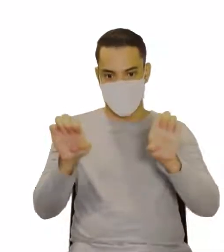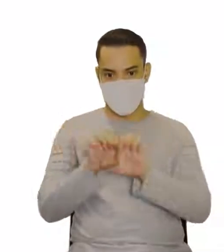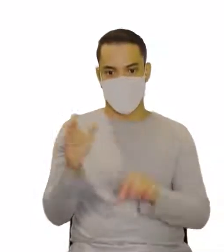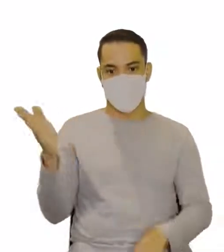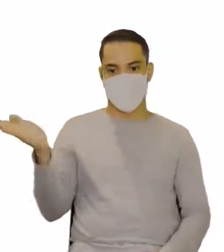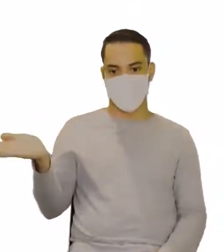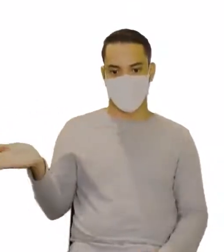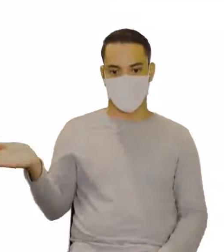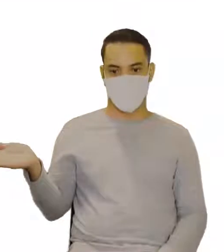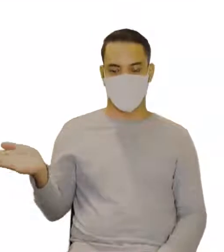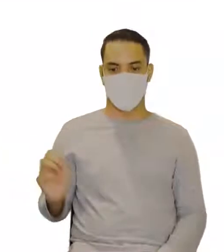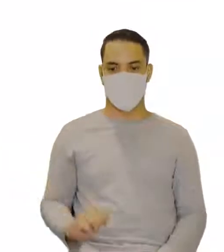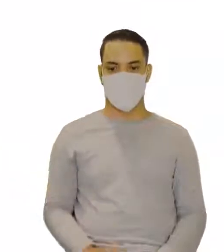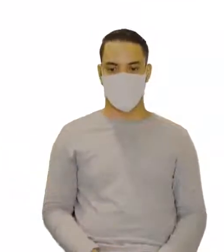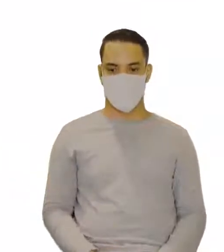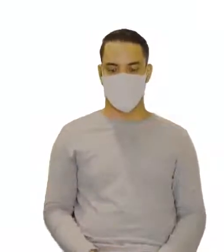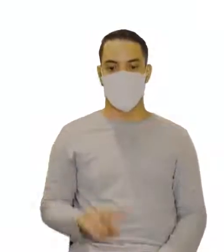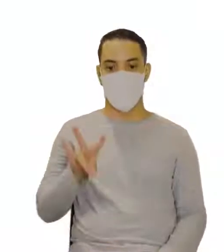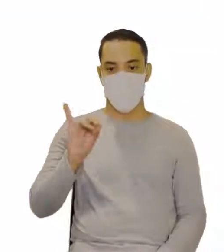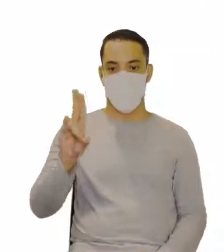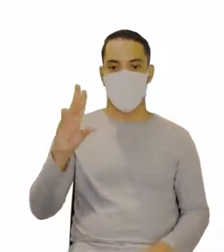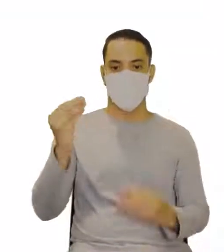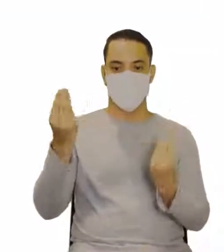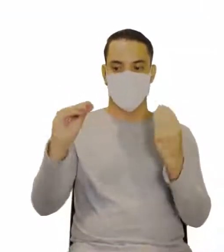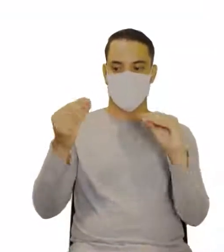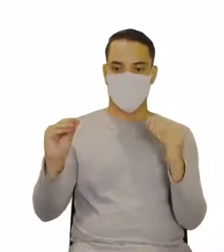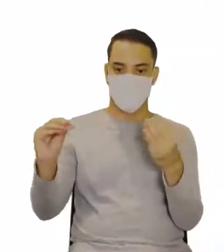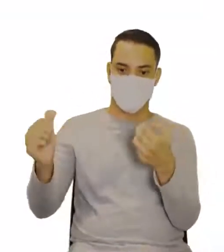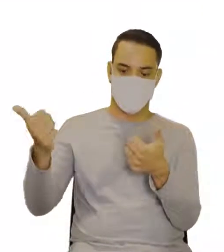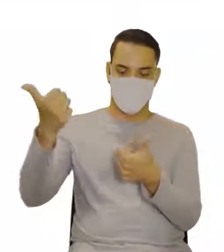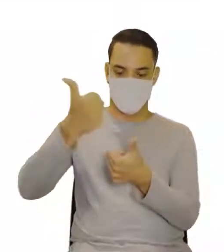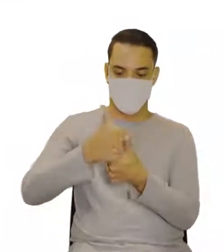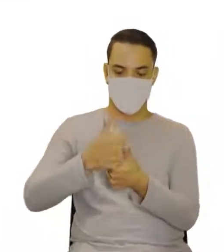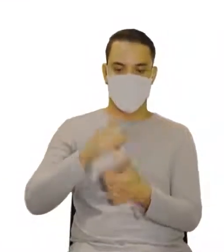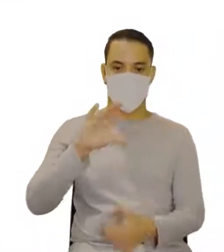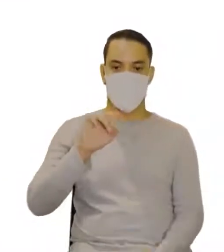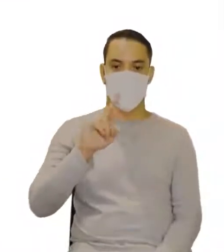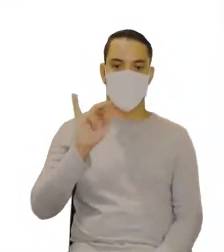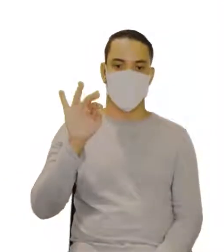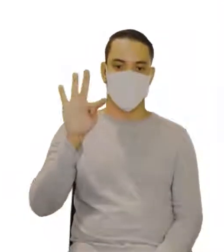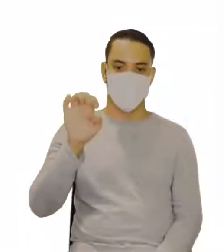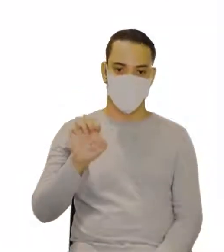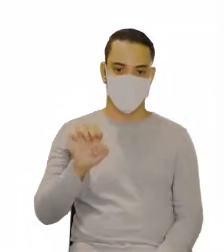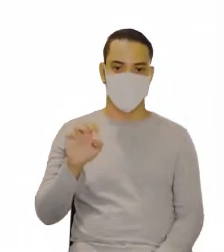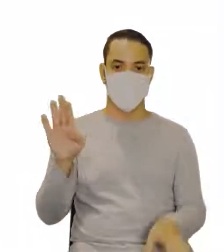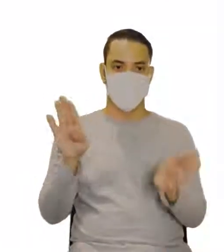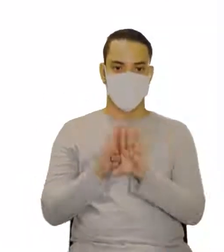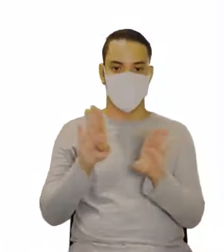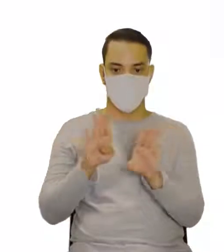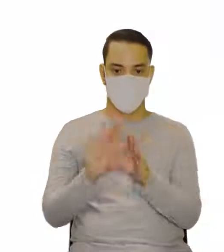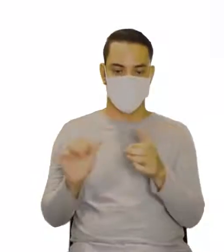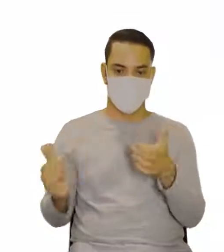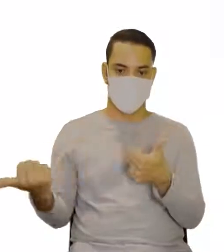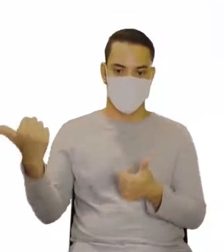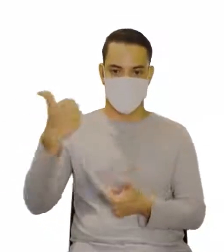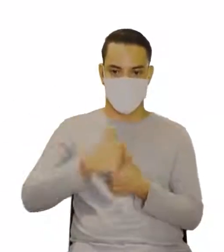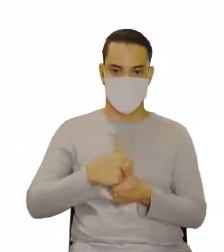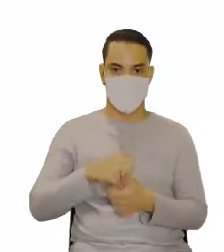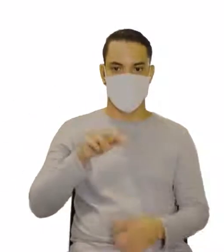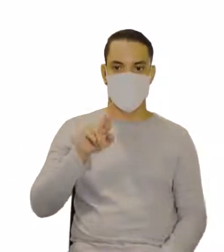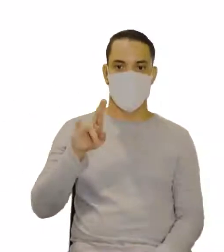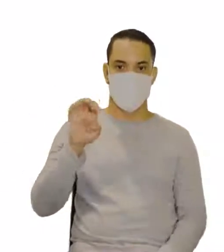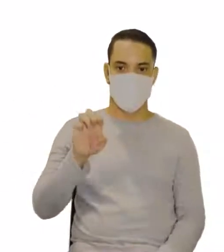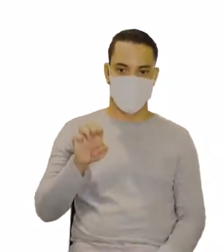ver. Eu vou substituir ali a corrente e vou substituir a nossa resistência aqui,